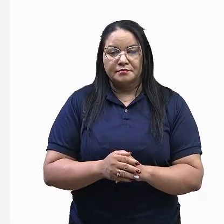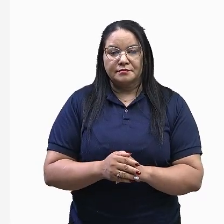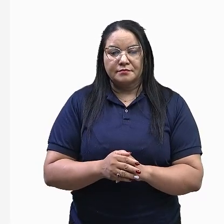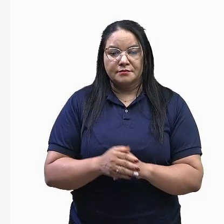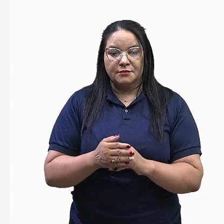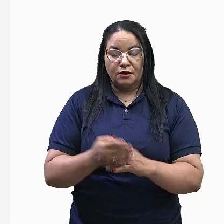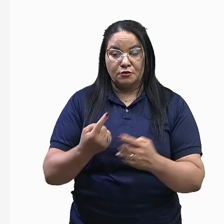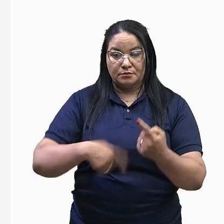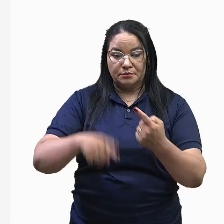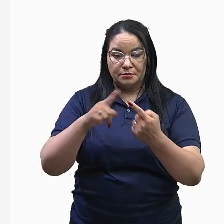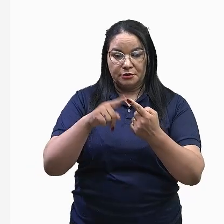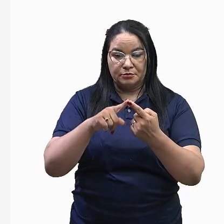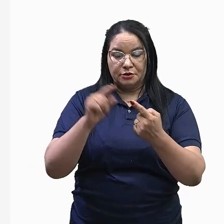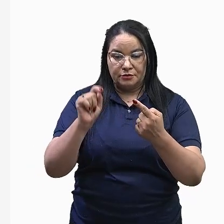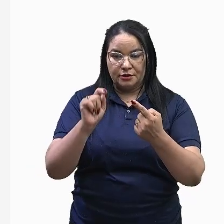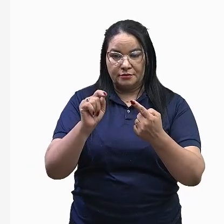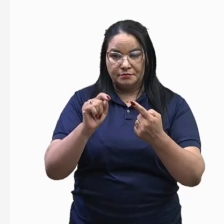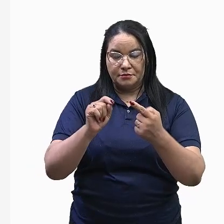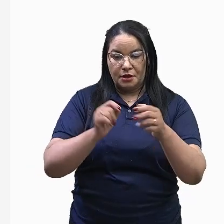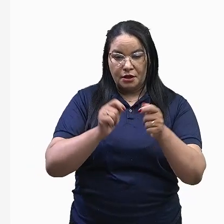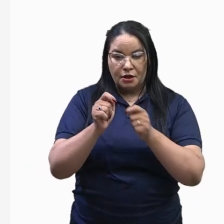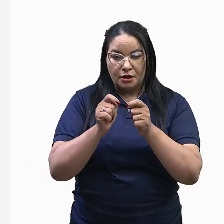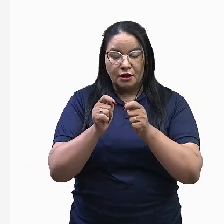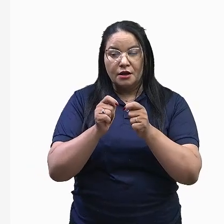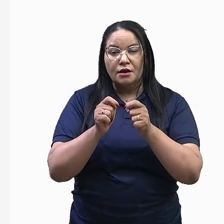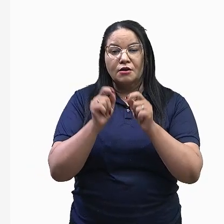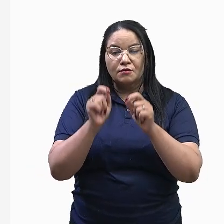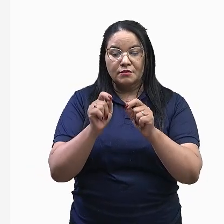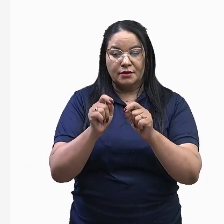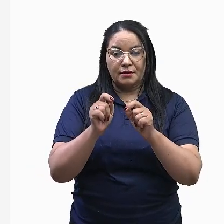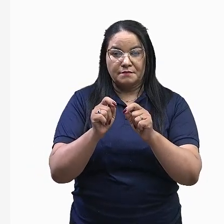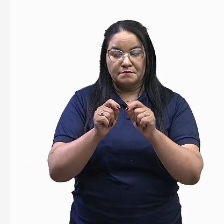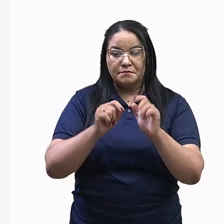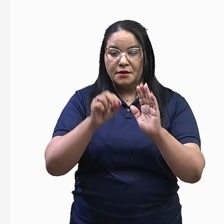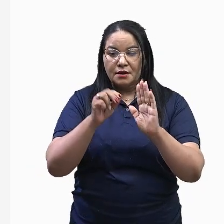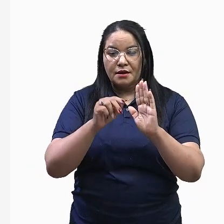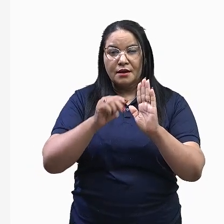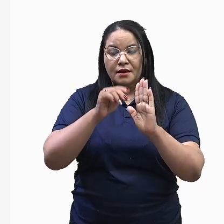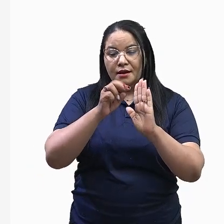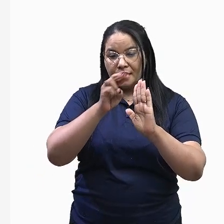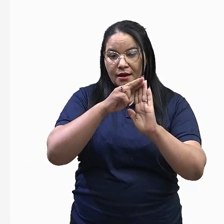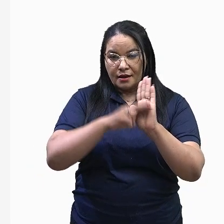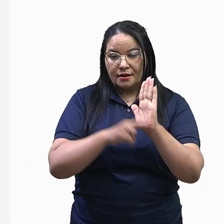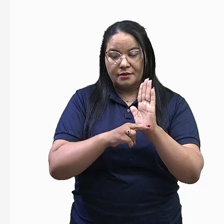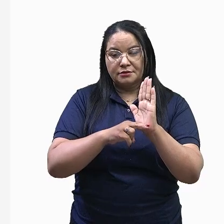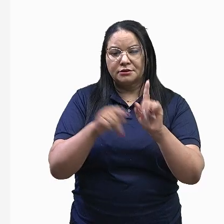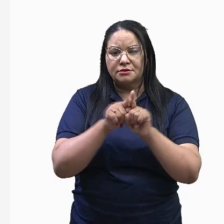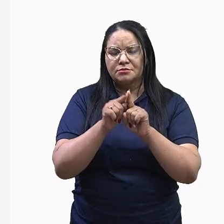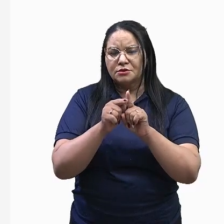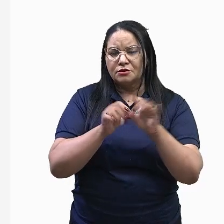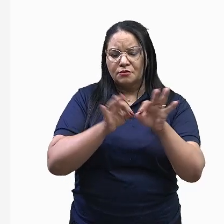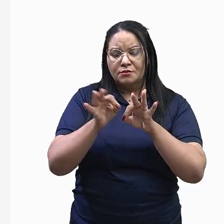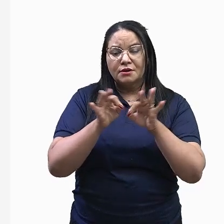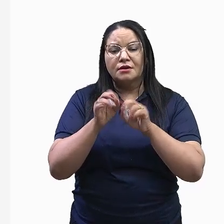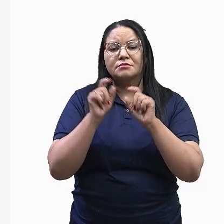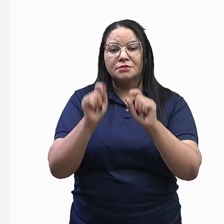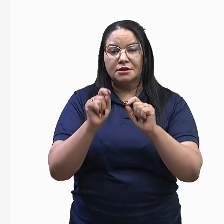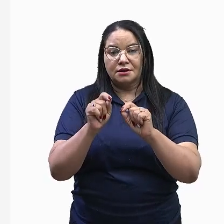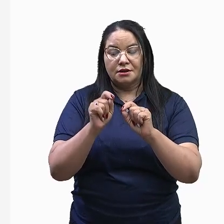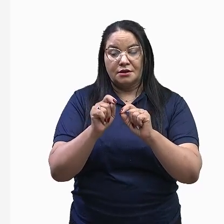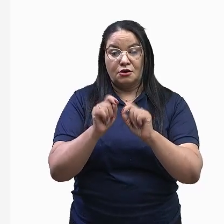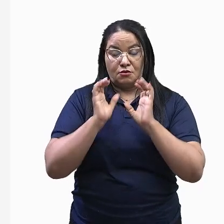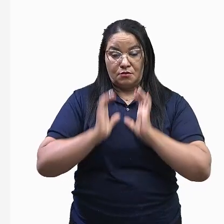a primeira função é a regulatória, né? Como mostrei para vocês. Eles são criados para regular